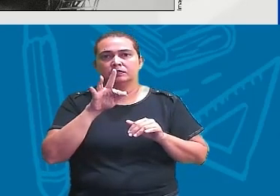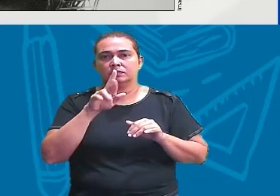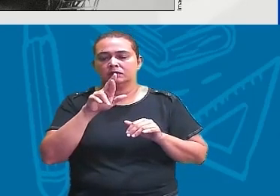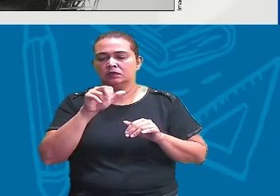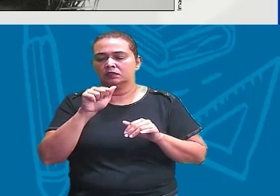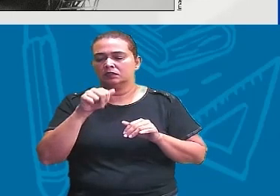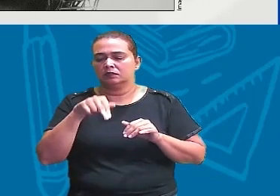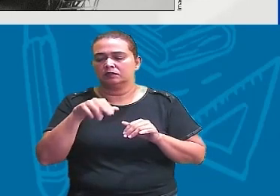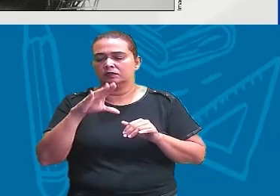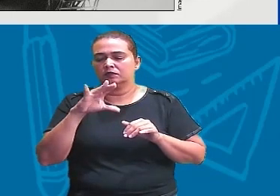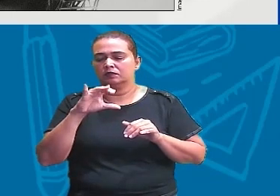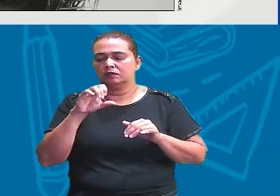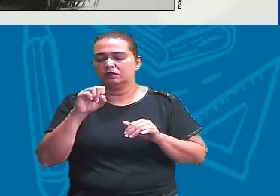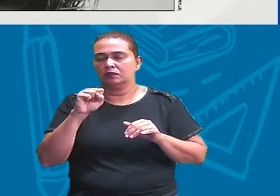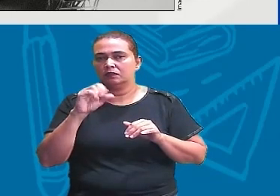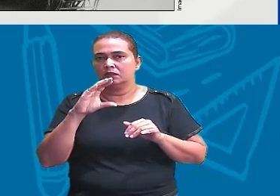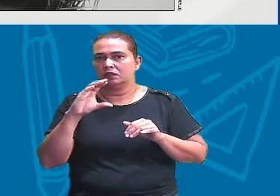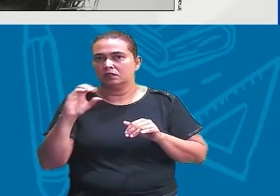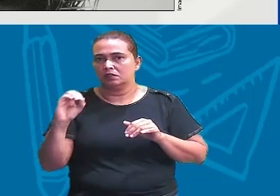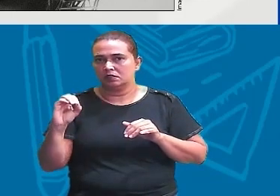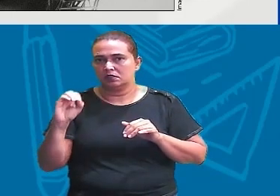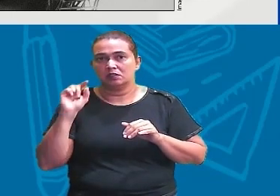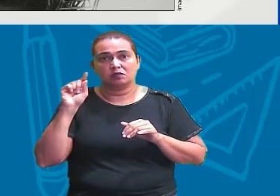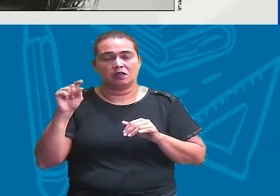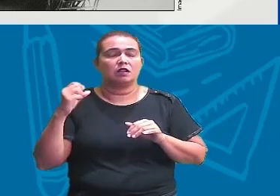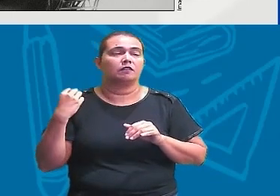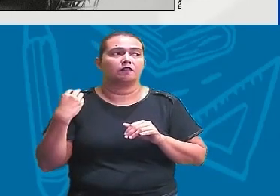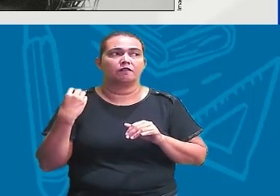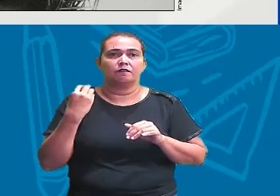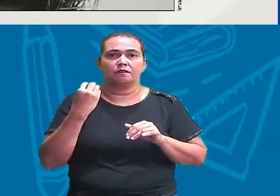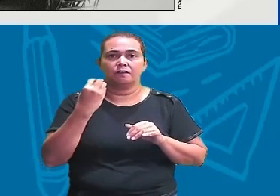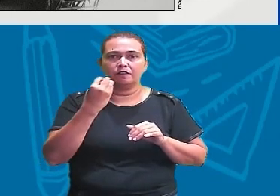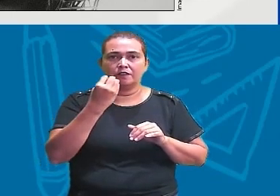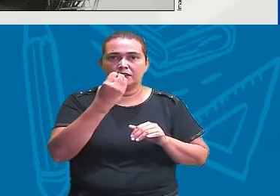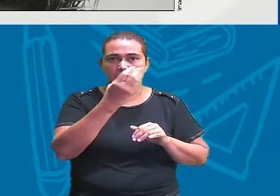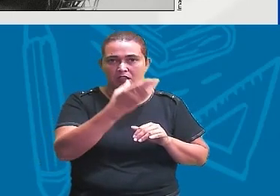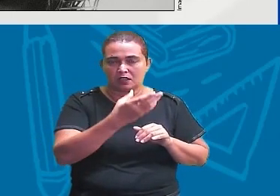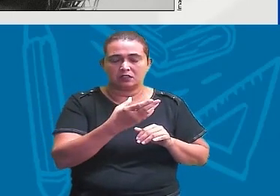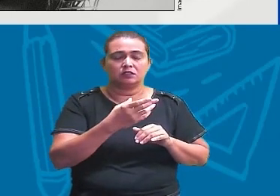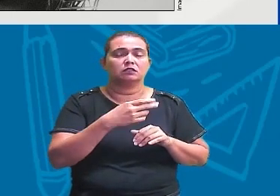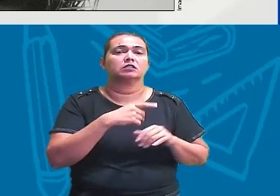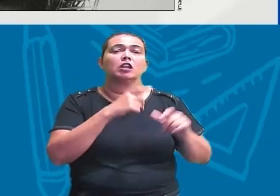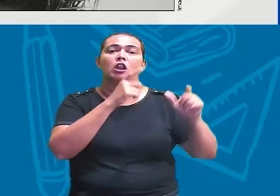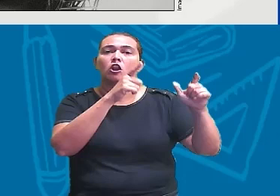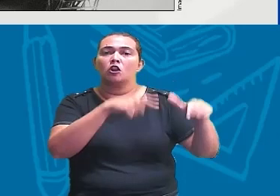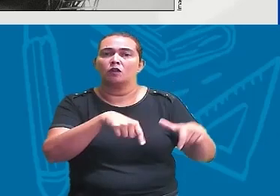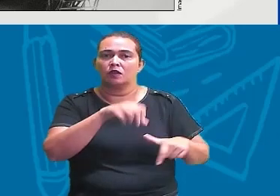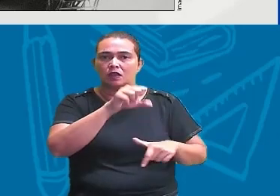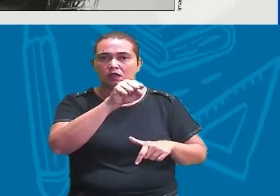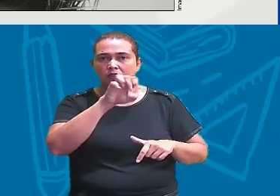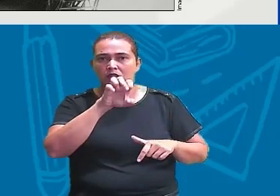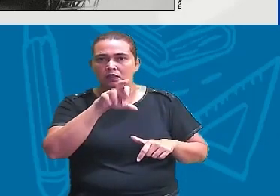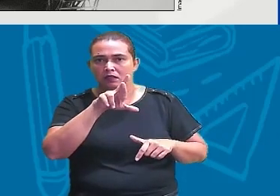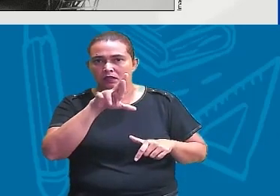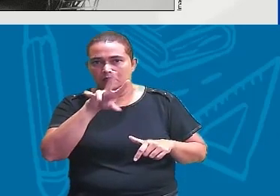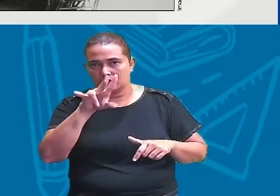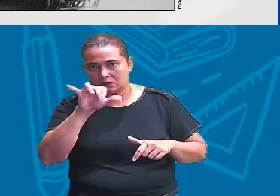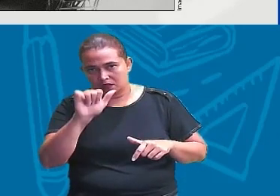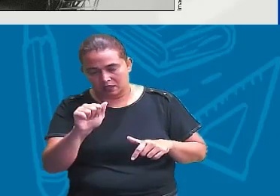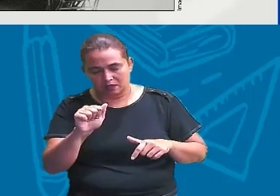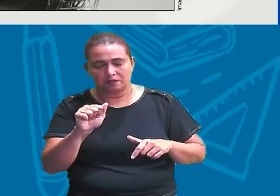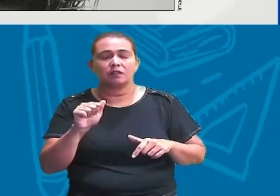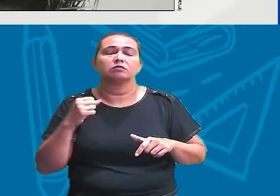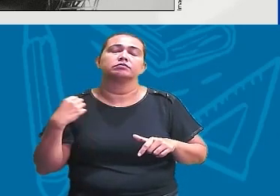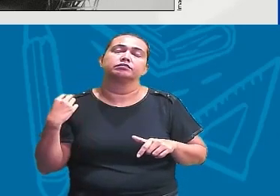das regiões que ele controlava, que o império dele controlava, que era a Sérvia. Tá? Então, em uma dessas viagens,